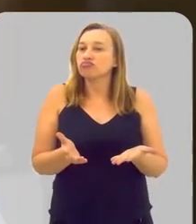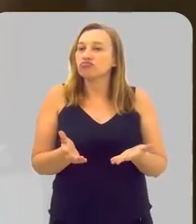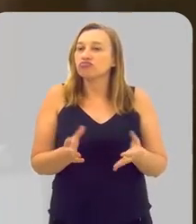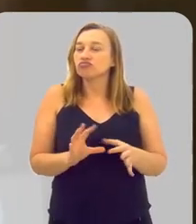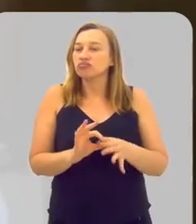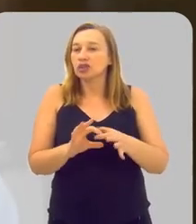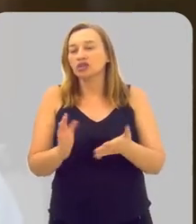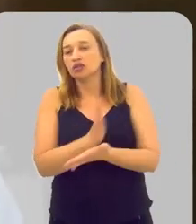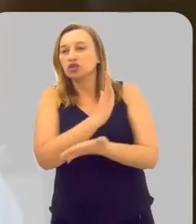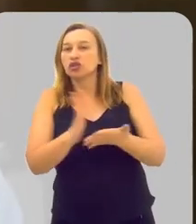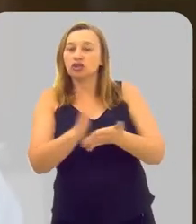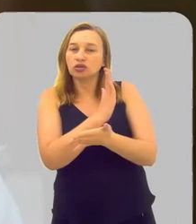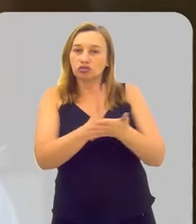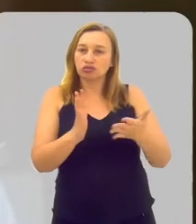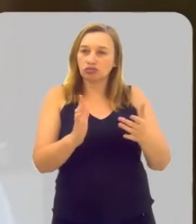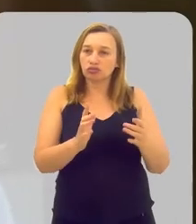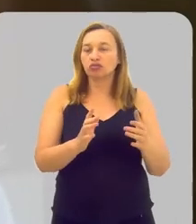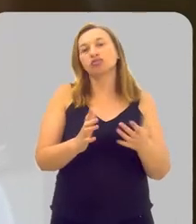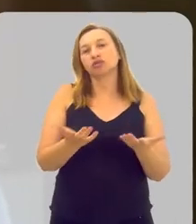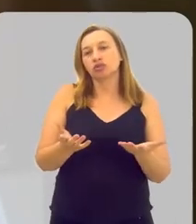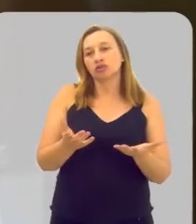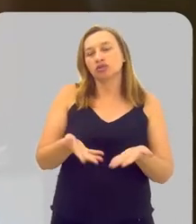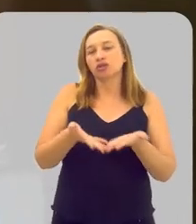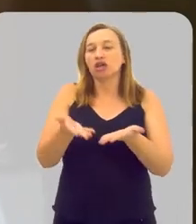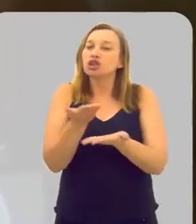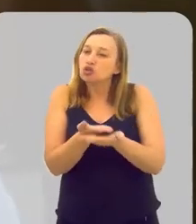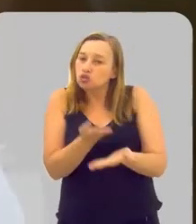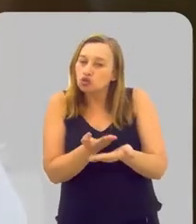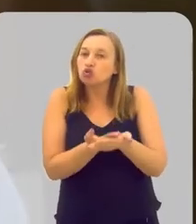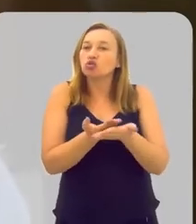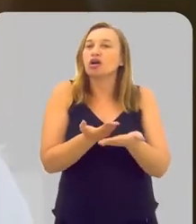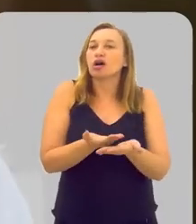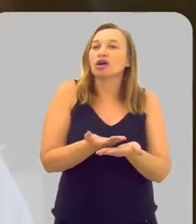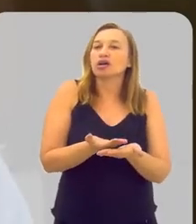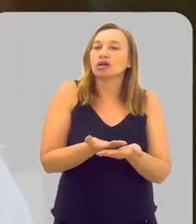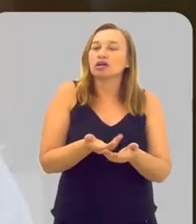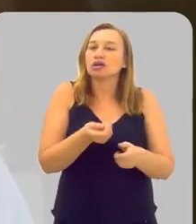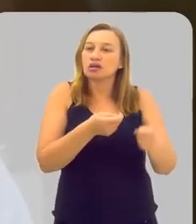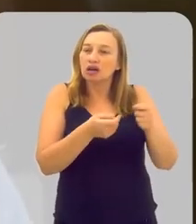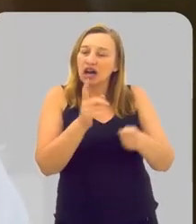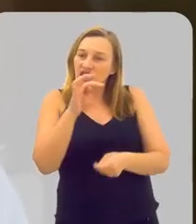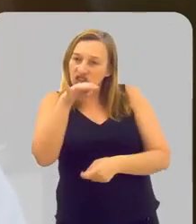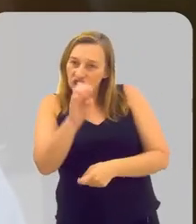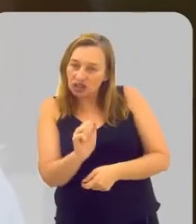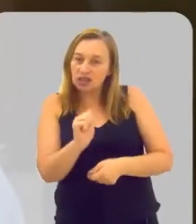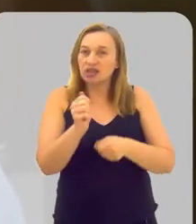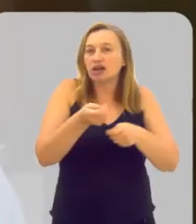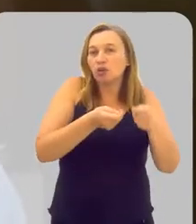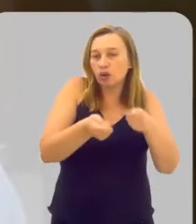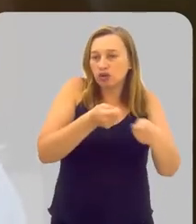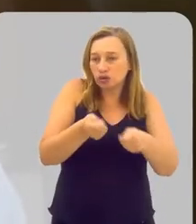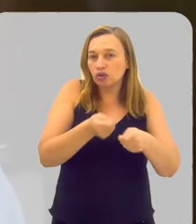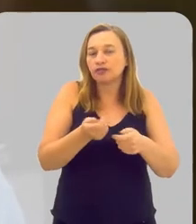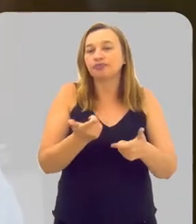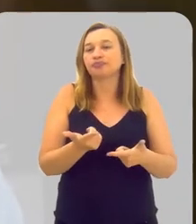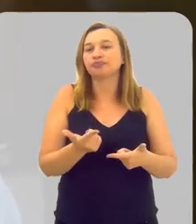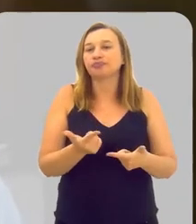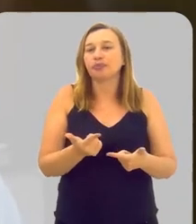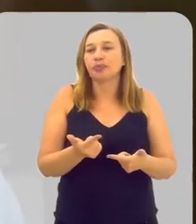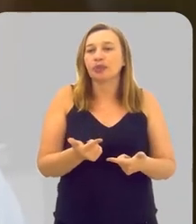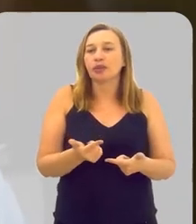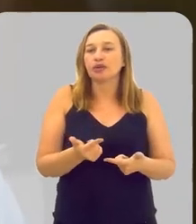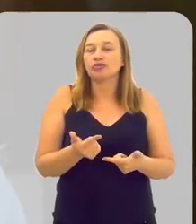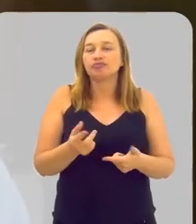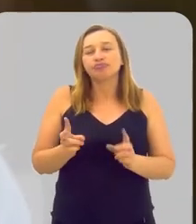abrir mão de parte dessa oferta dele de algum modo. Isso está sendo estudado pela agência reguladora, a ANP,